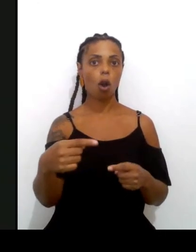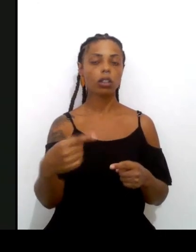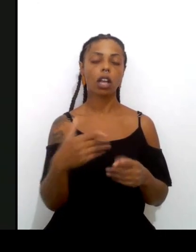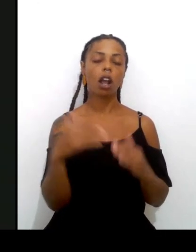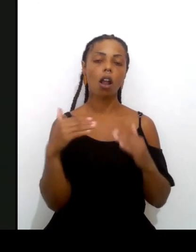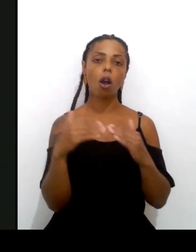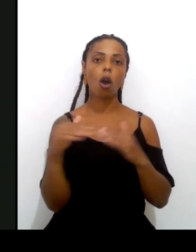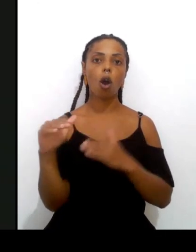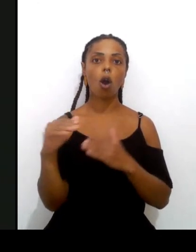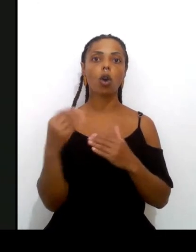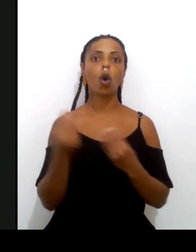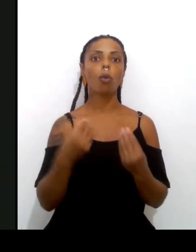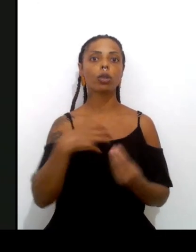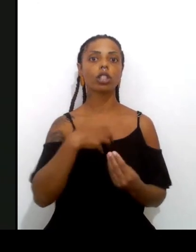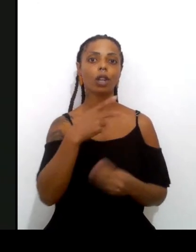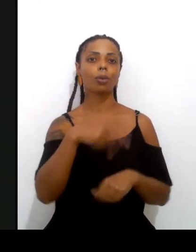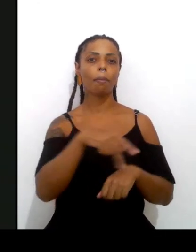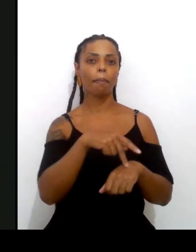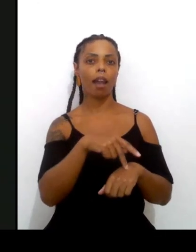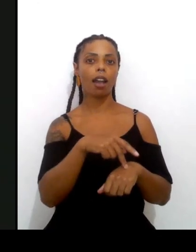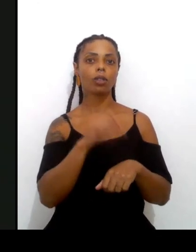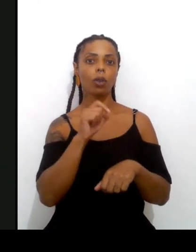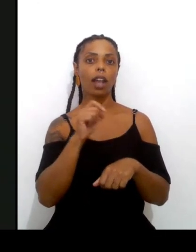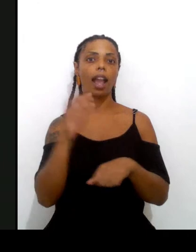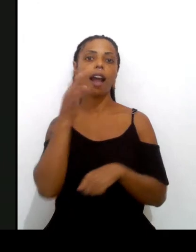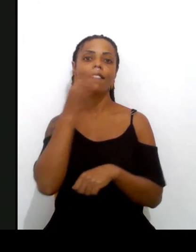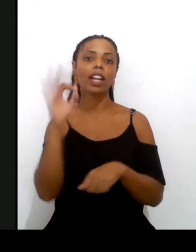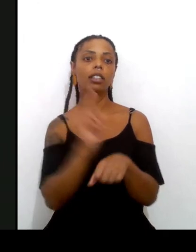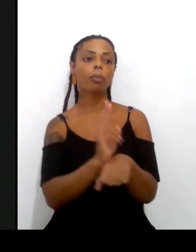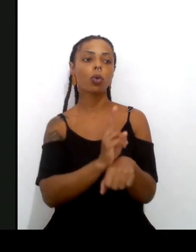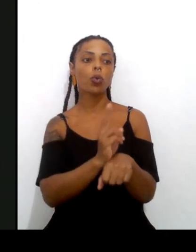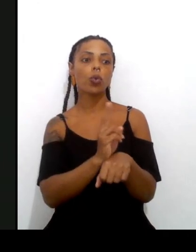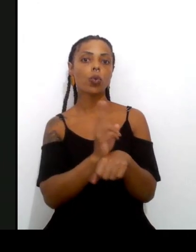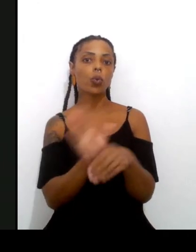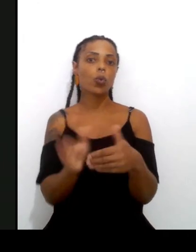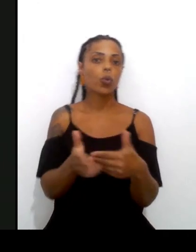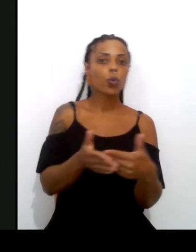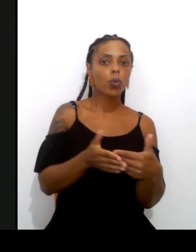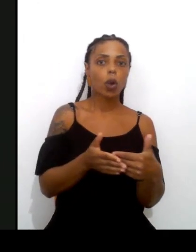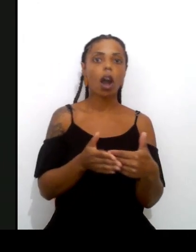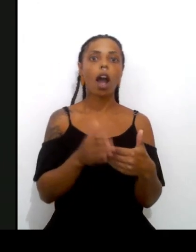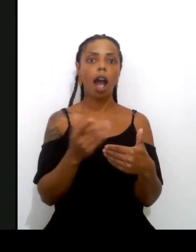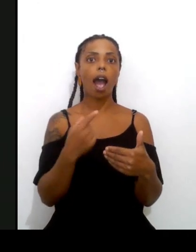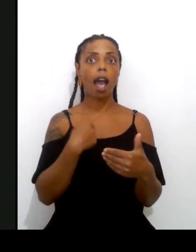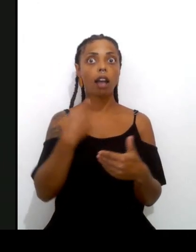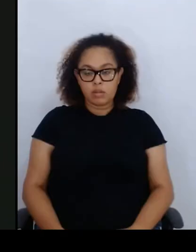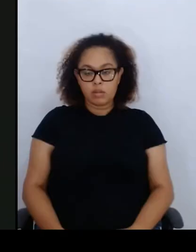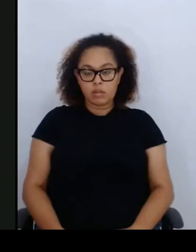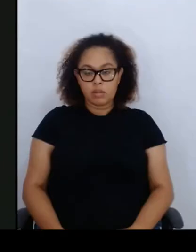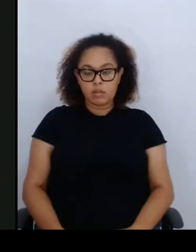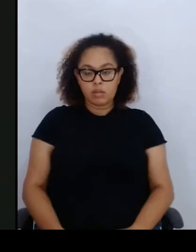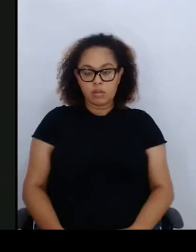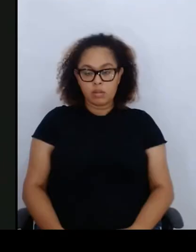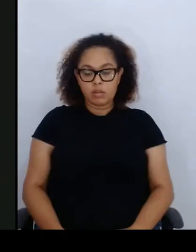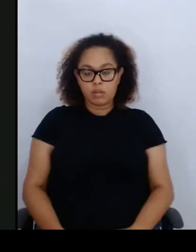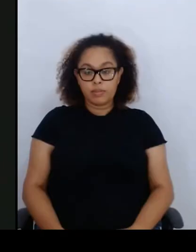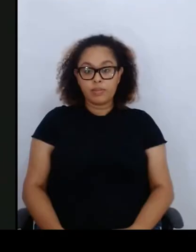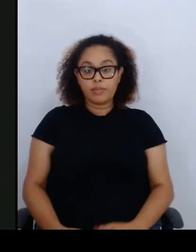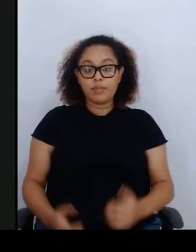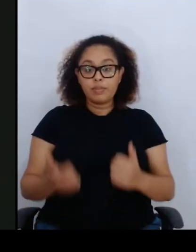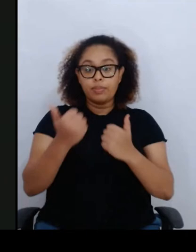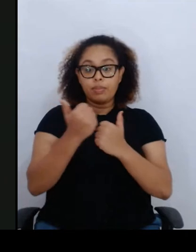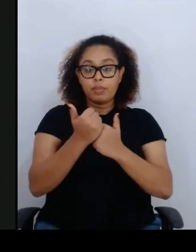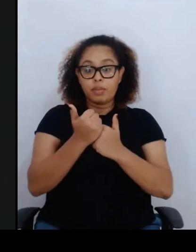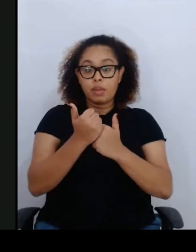país a situação do país que eram protetorado francês e essa atenção política aumentou na década de 40 no início